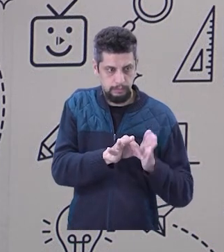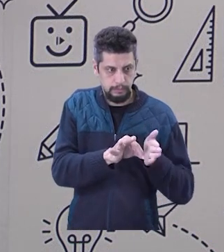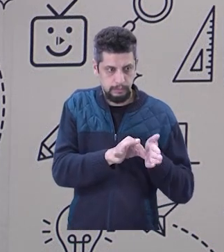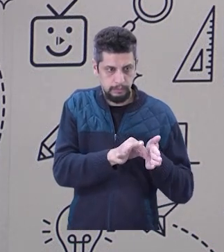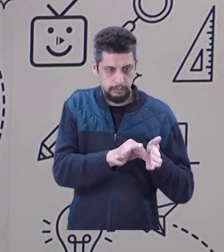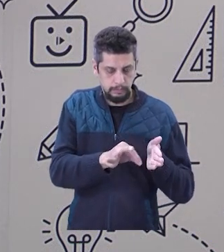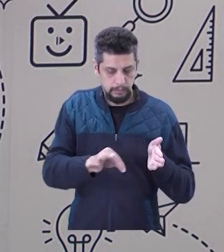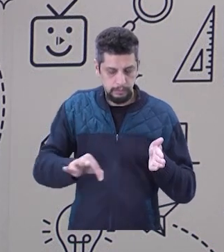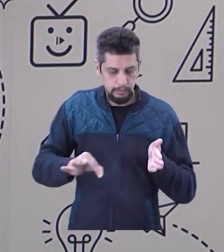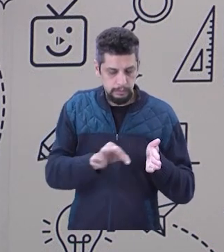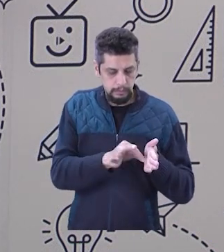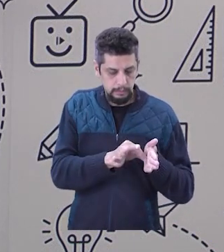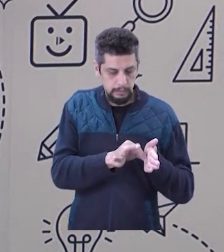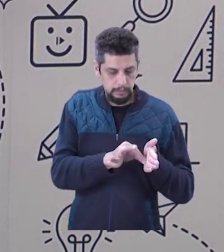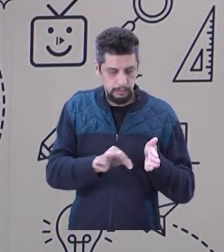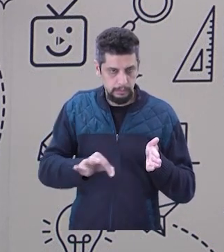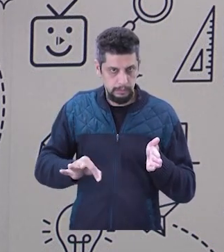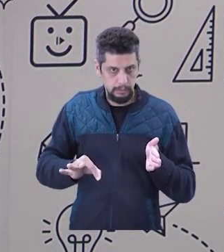Dois.